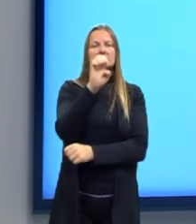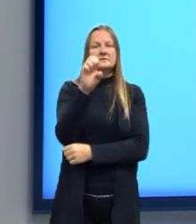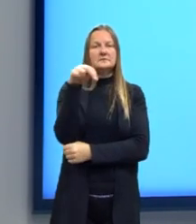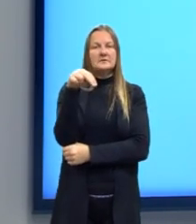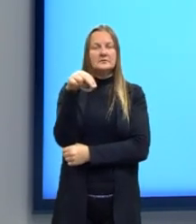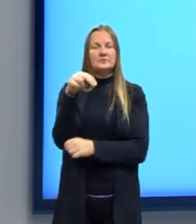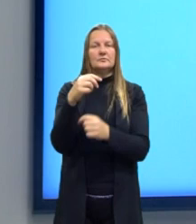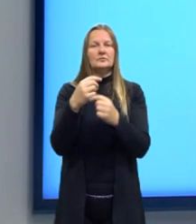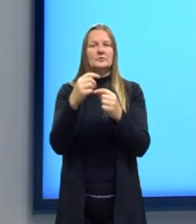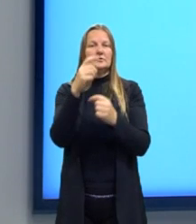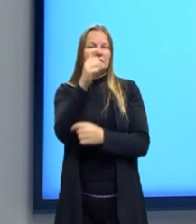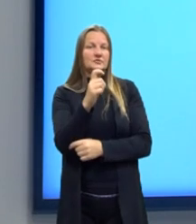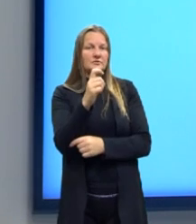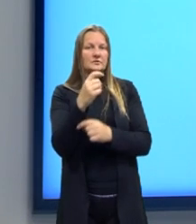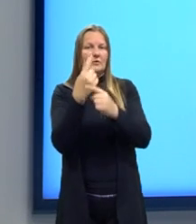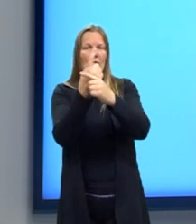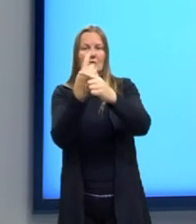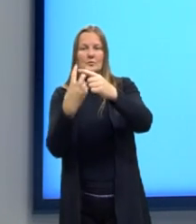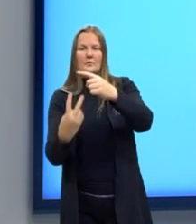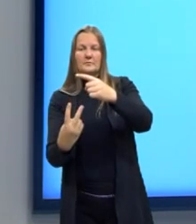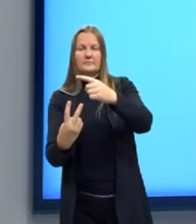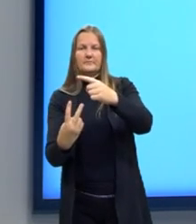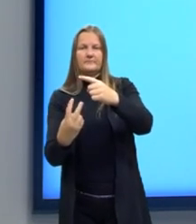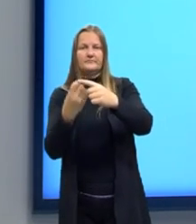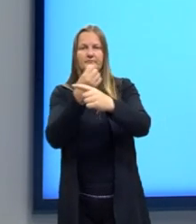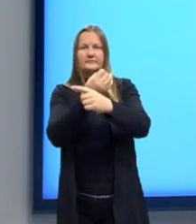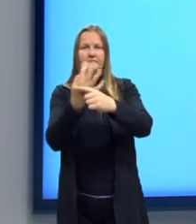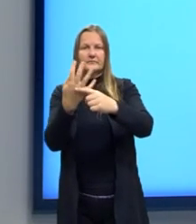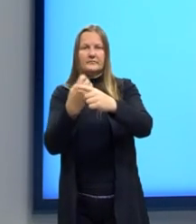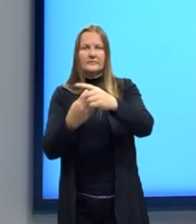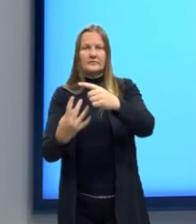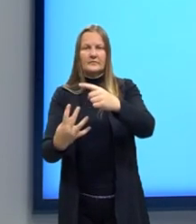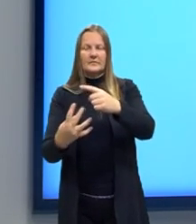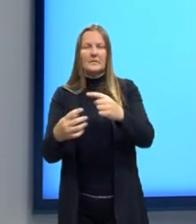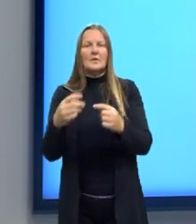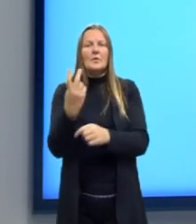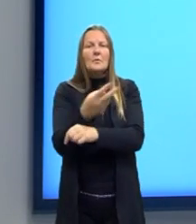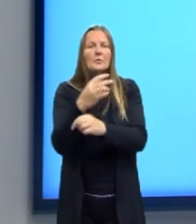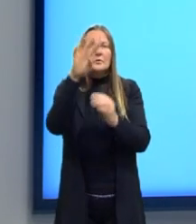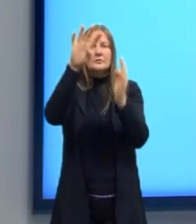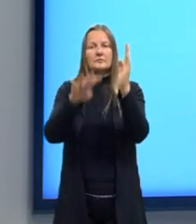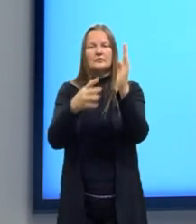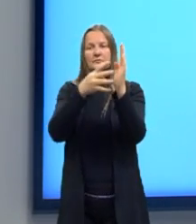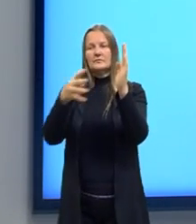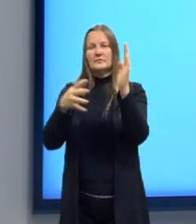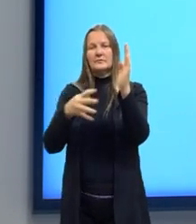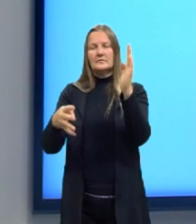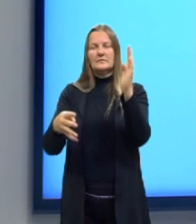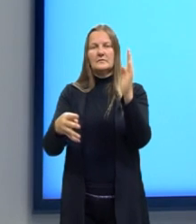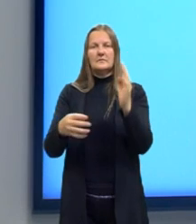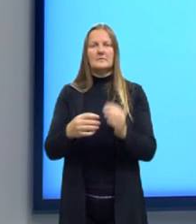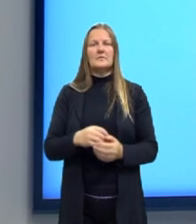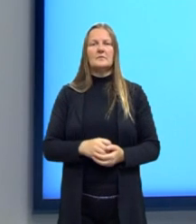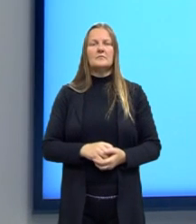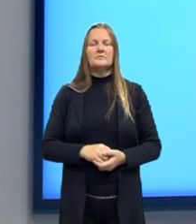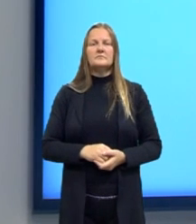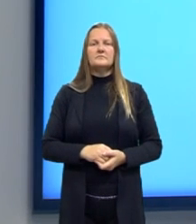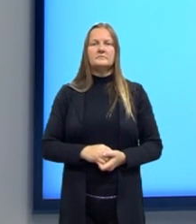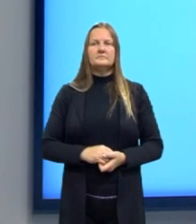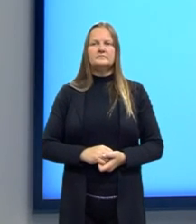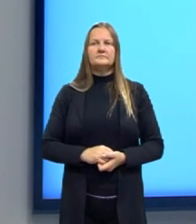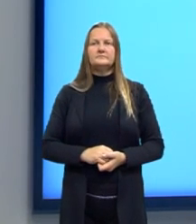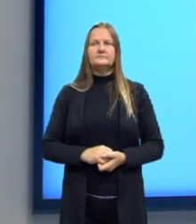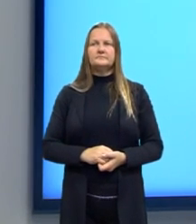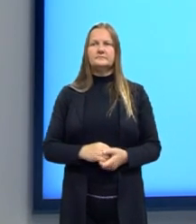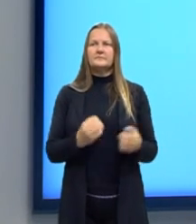a um meio uma fração nós buscamos localizar na nossa tabela dos ângulos notáveis até